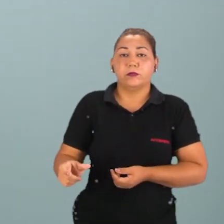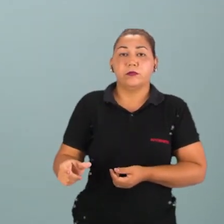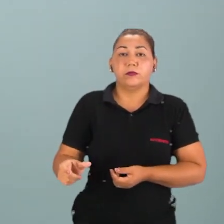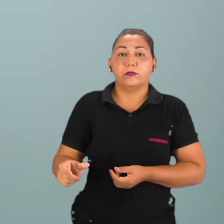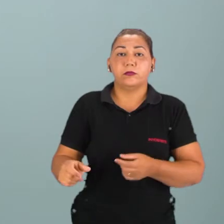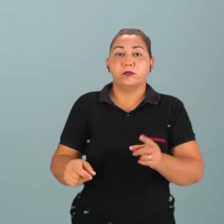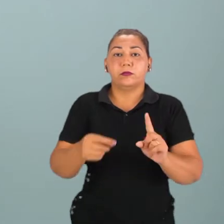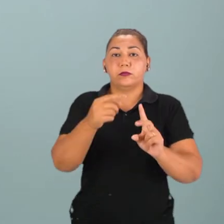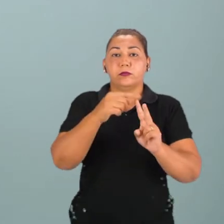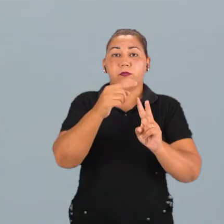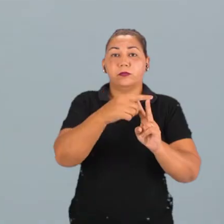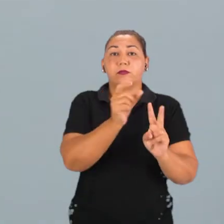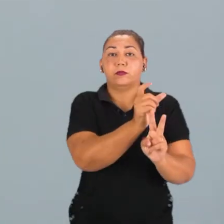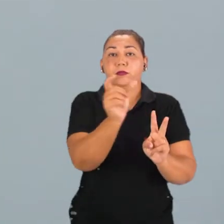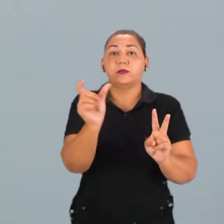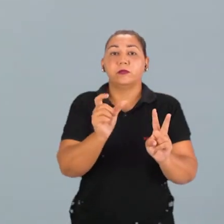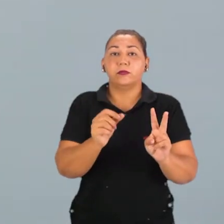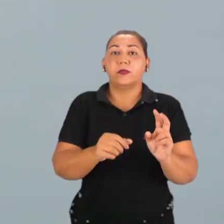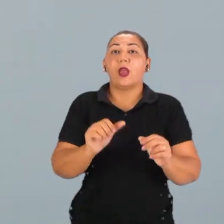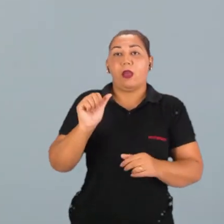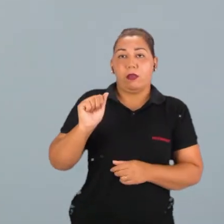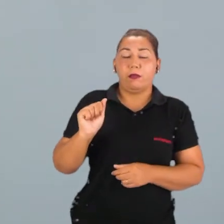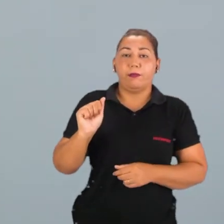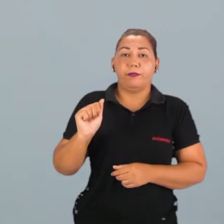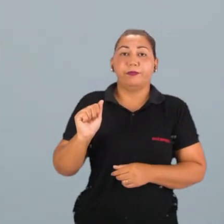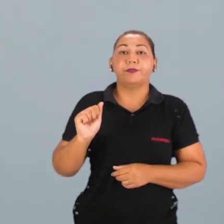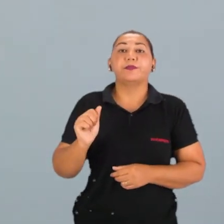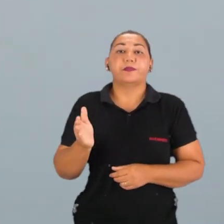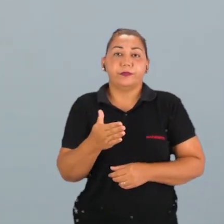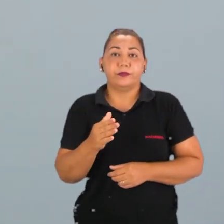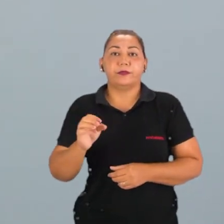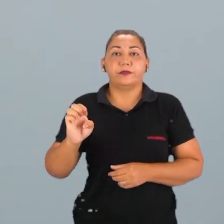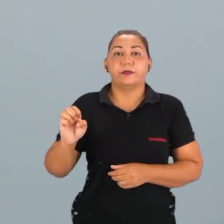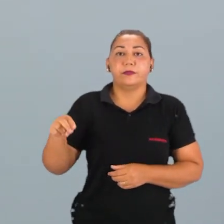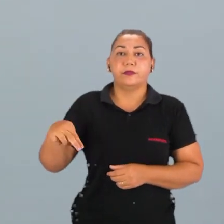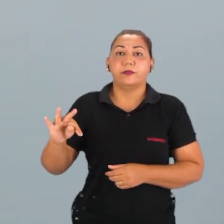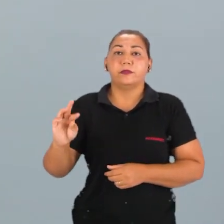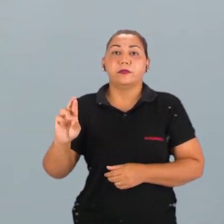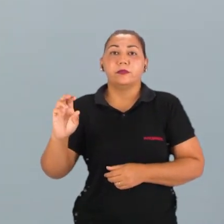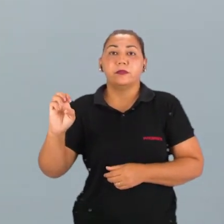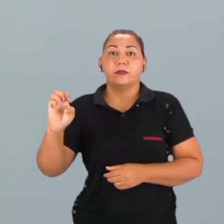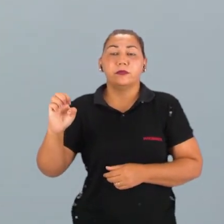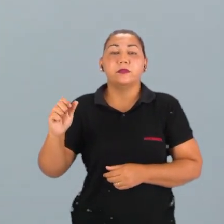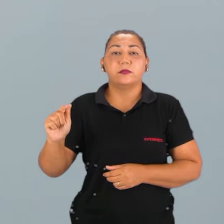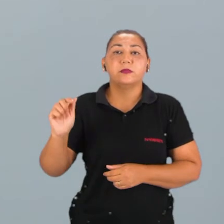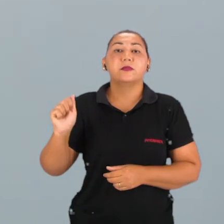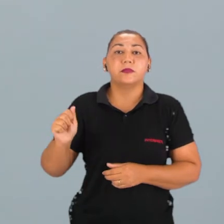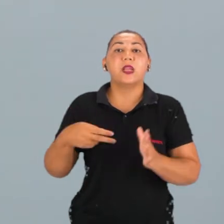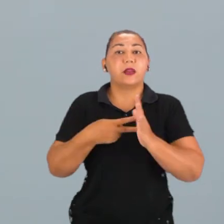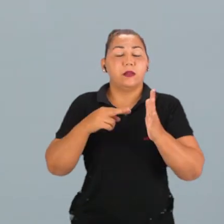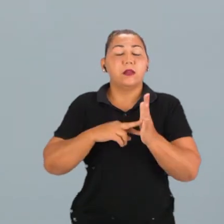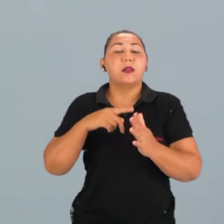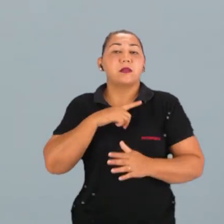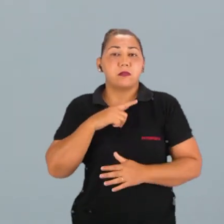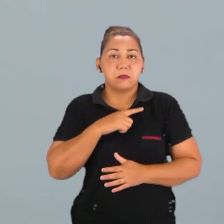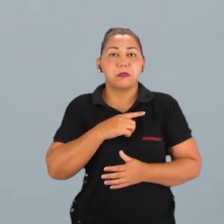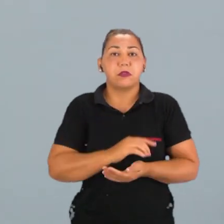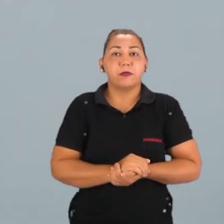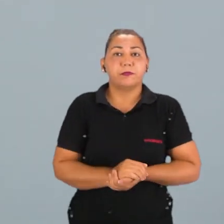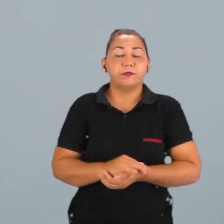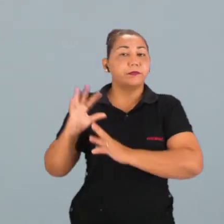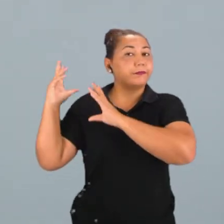entrega. Devemos observar aquela palavra que é dotada de significado. Novamente relembrando, pode ser